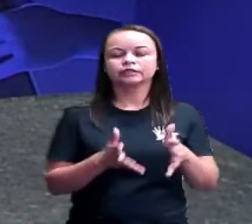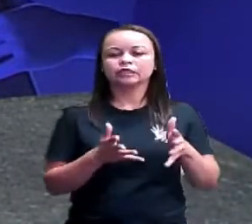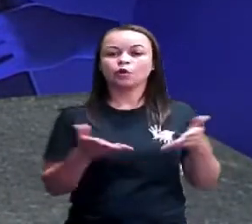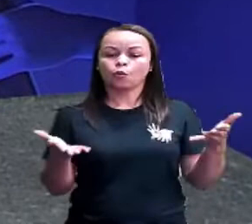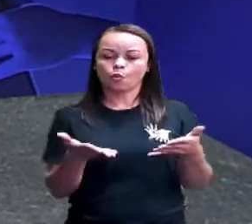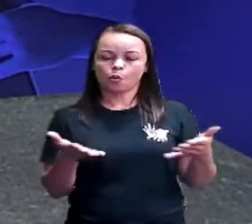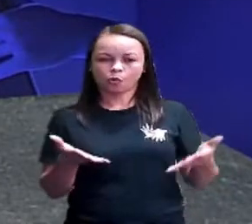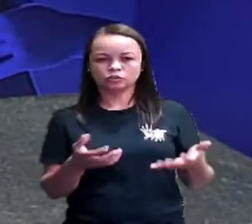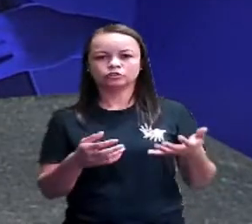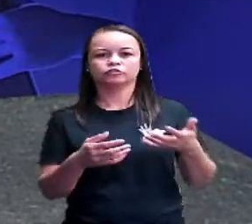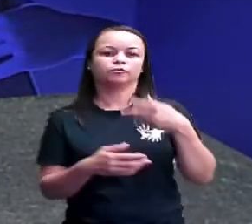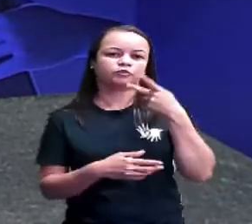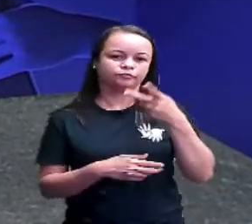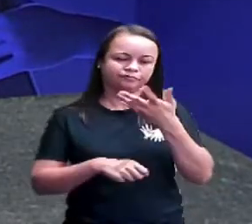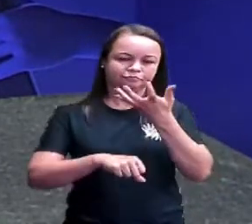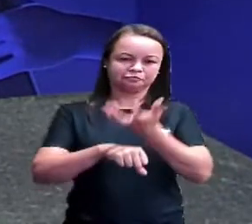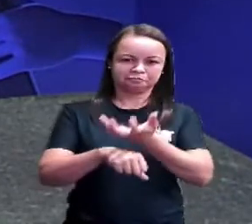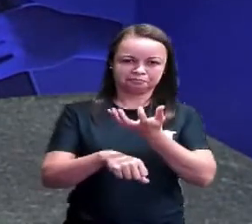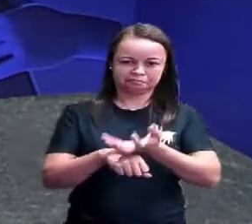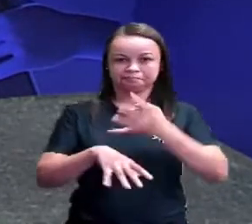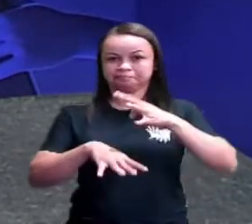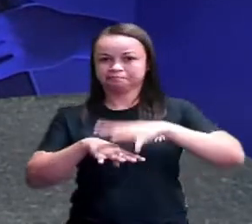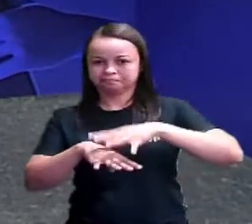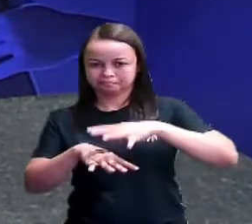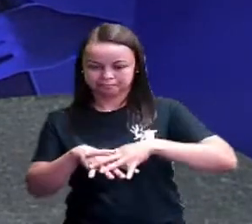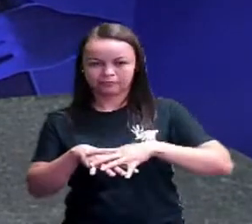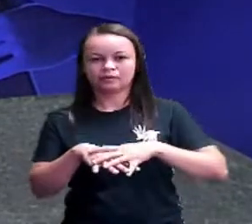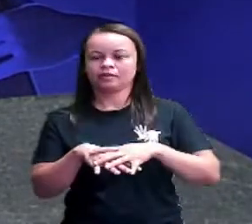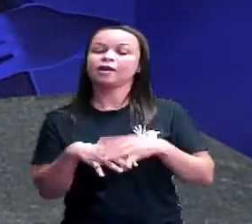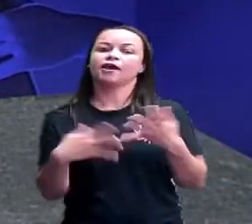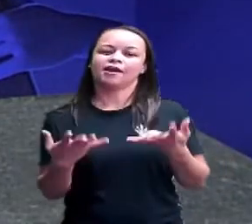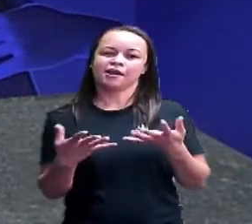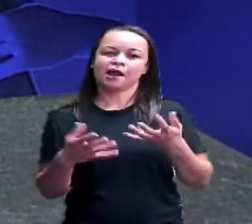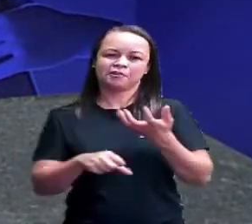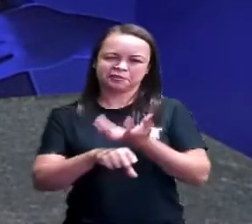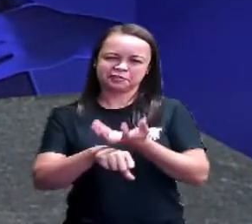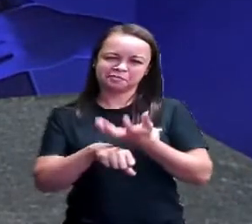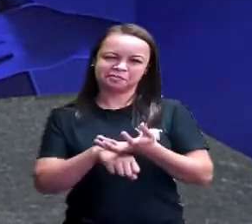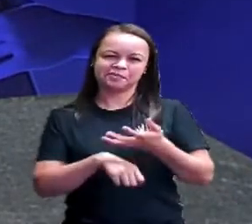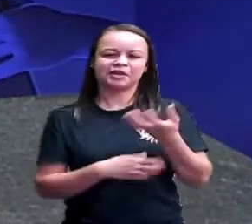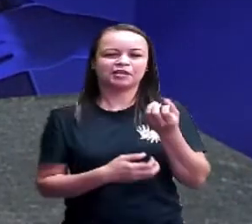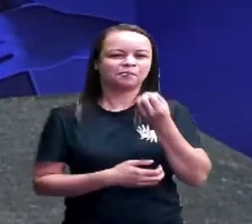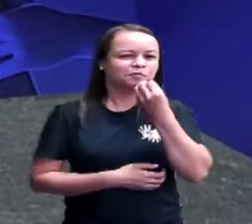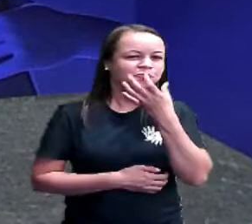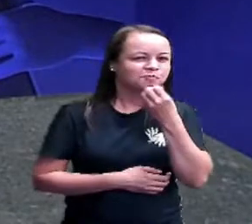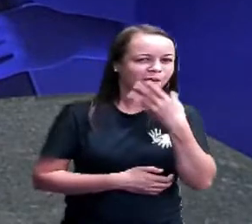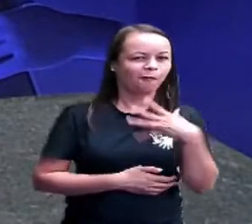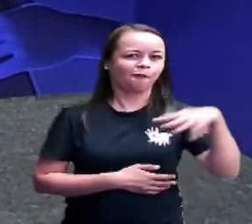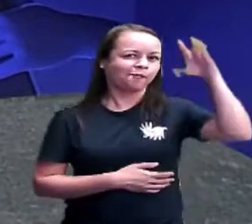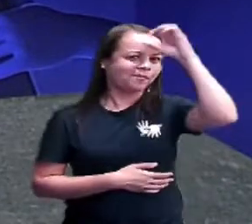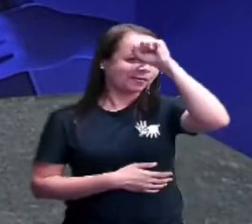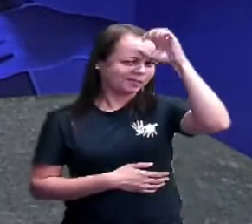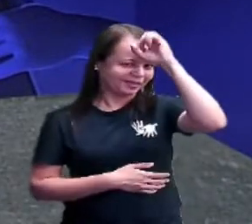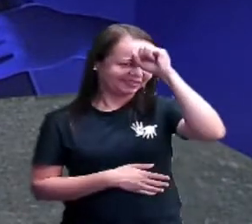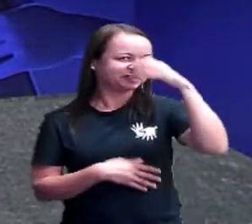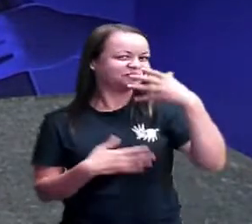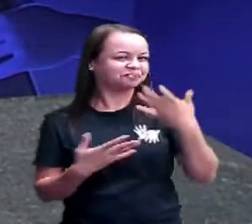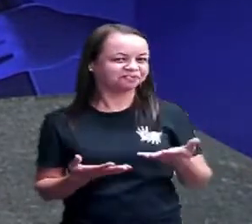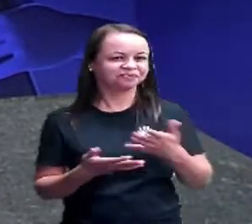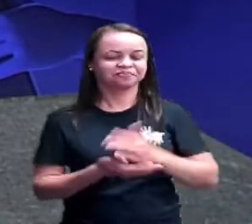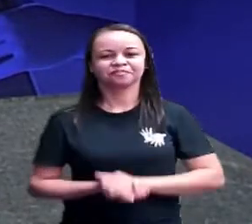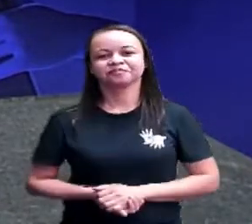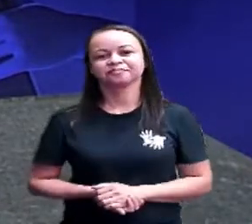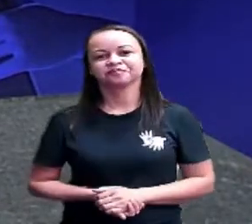de matemática, a disciplina mais gostosa de se aprender.